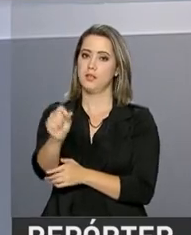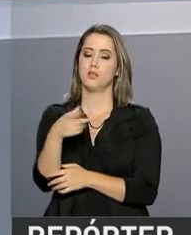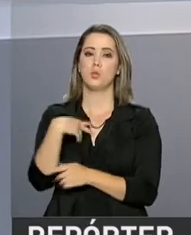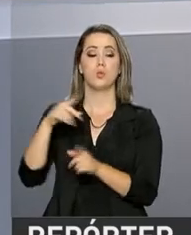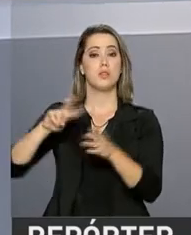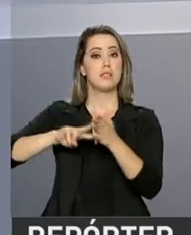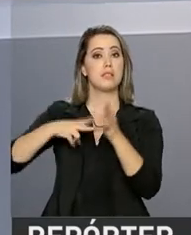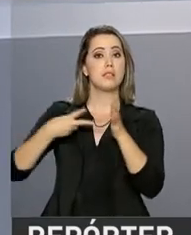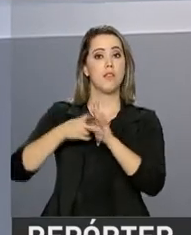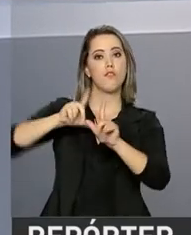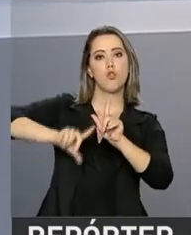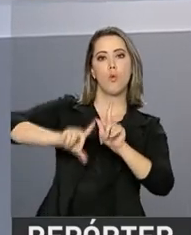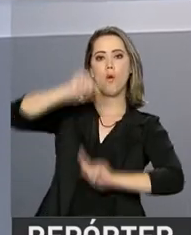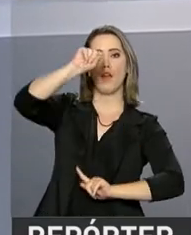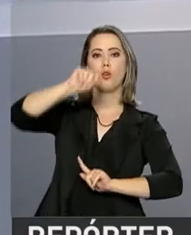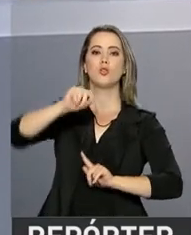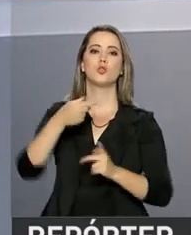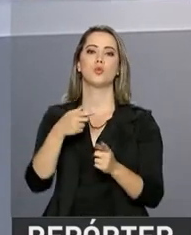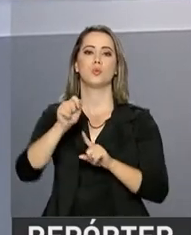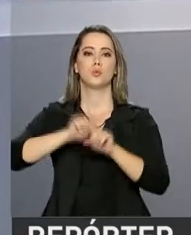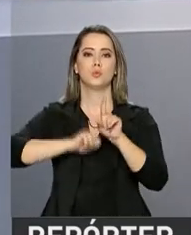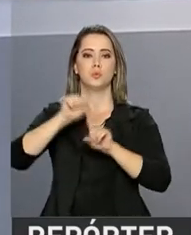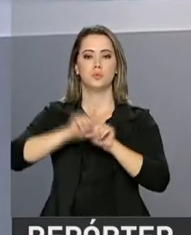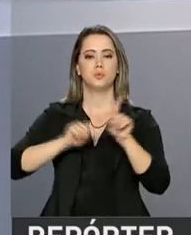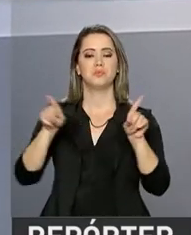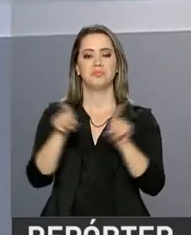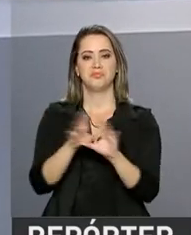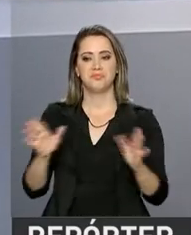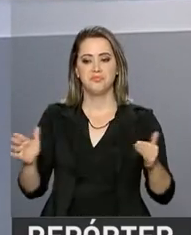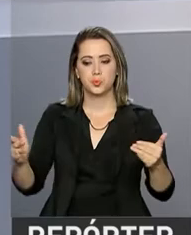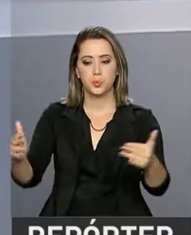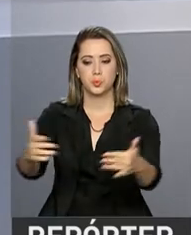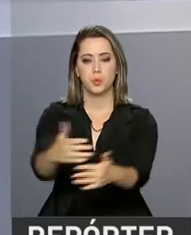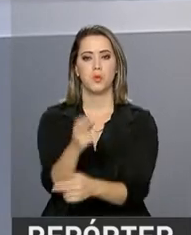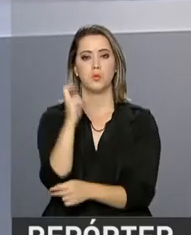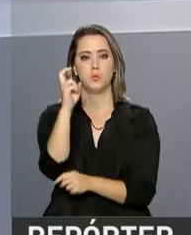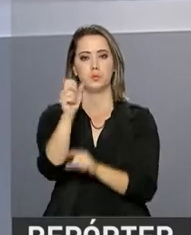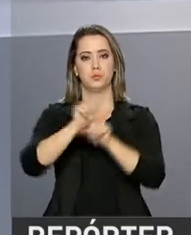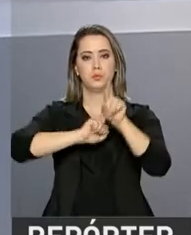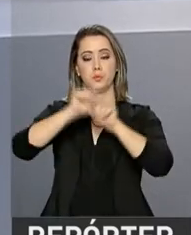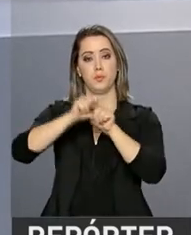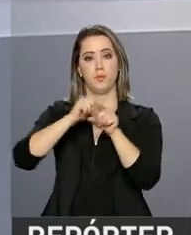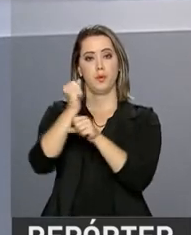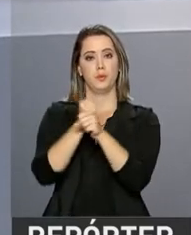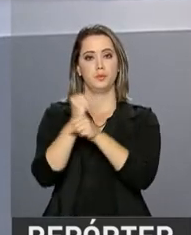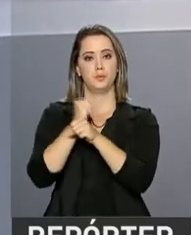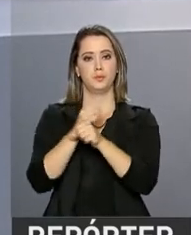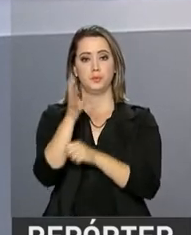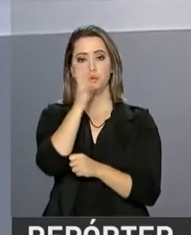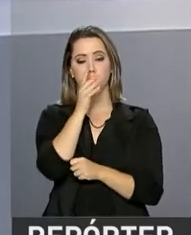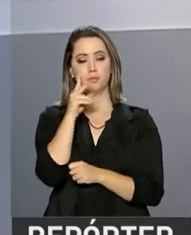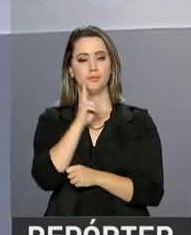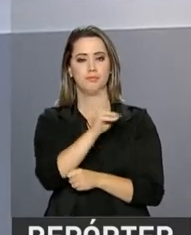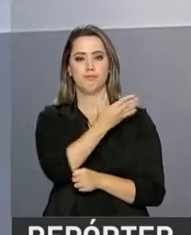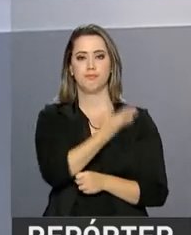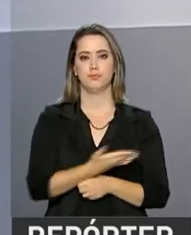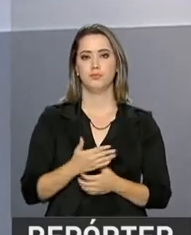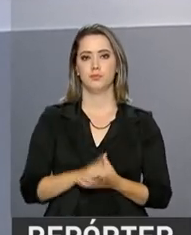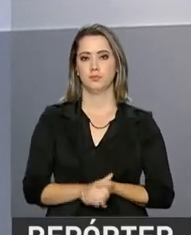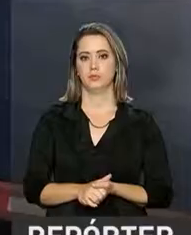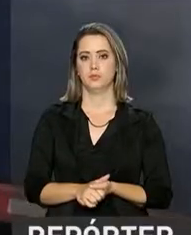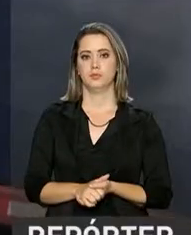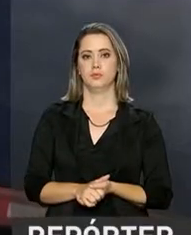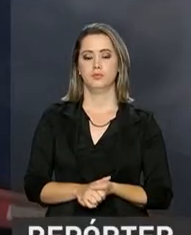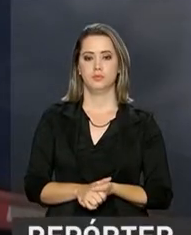recorde histórico para o mês recorde também no acumulado dos cinco primeiros meses do ano acompanhe na reportagem